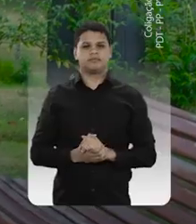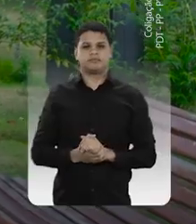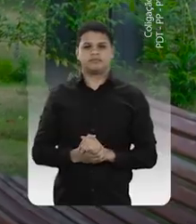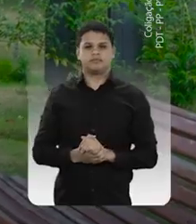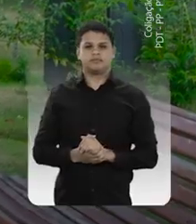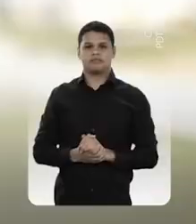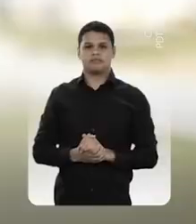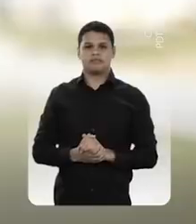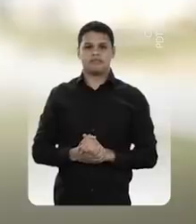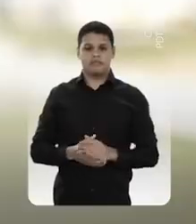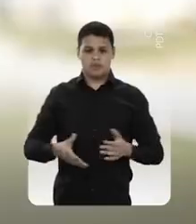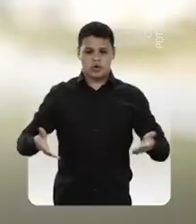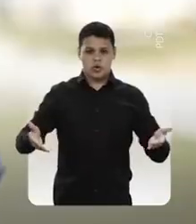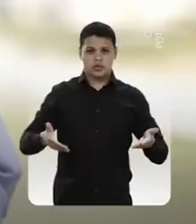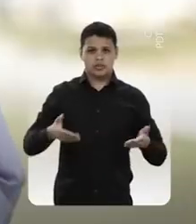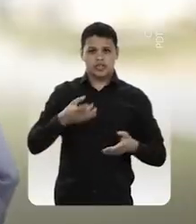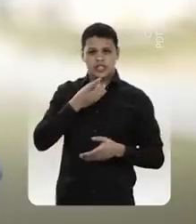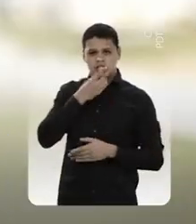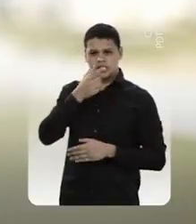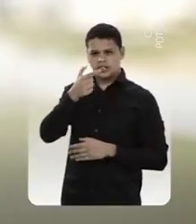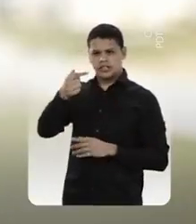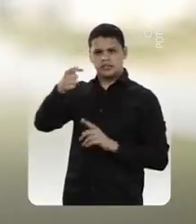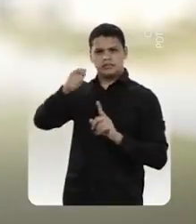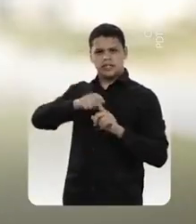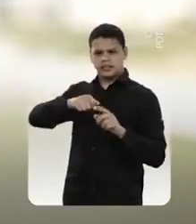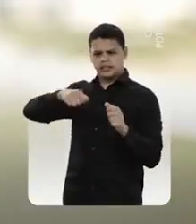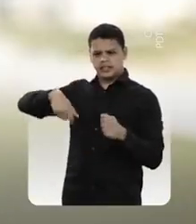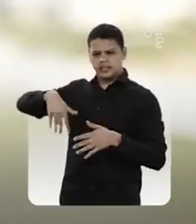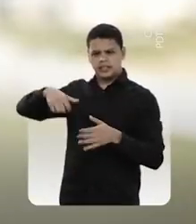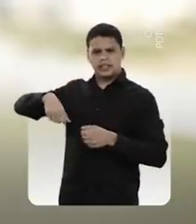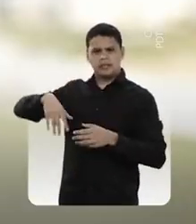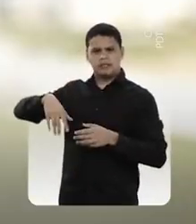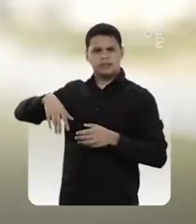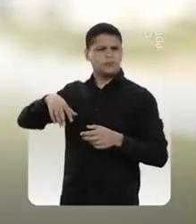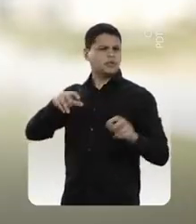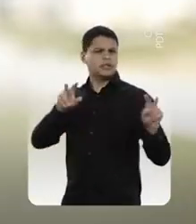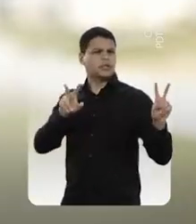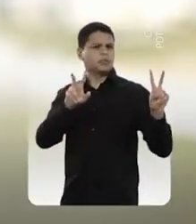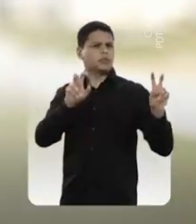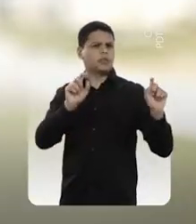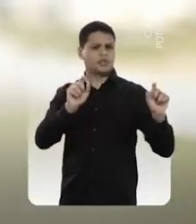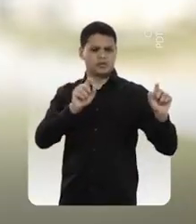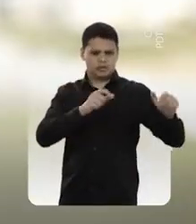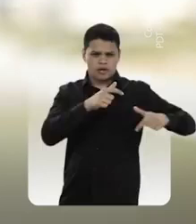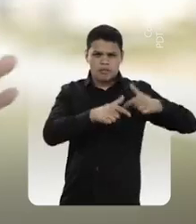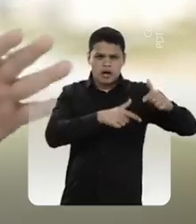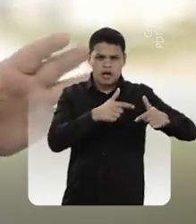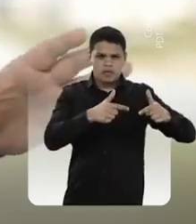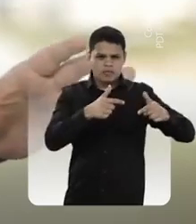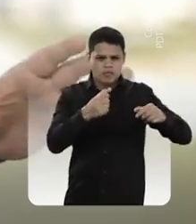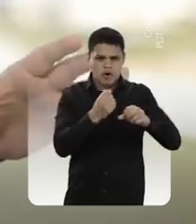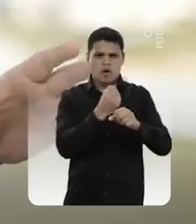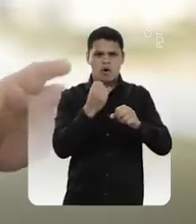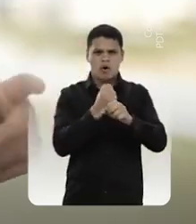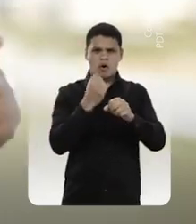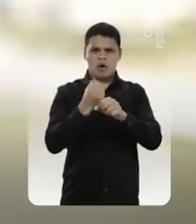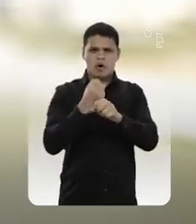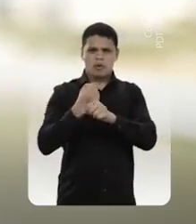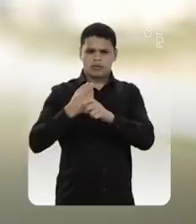Amazonas. Neste 7 de setembro, vamos falar de trabalho, de obras, movimentar a